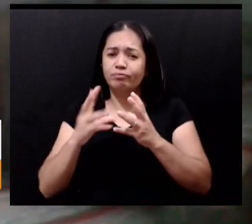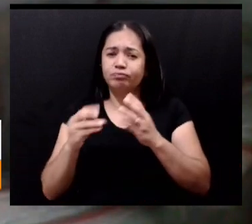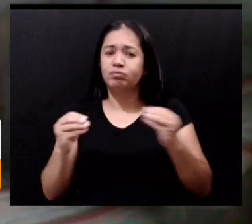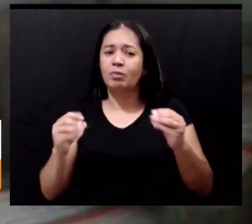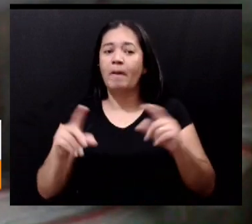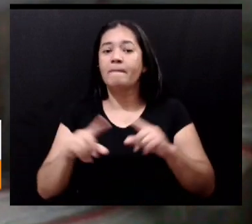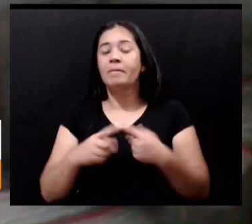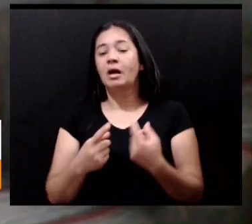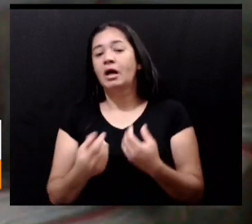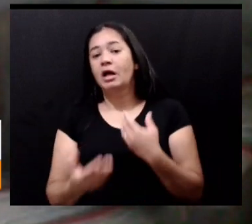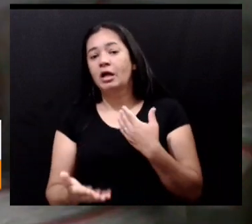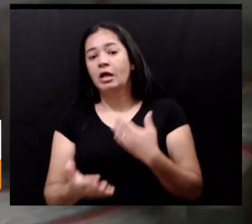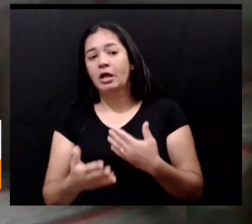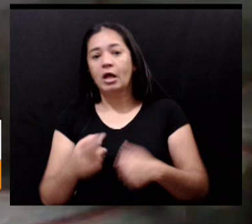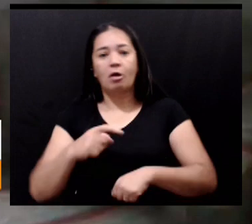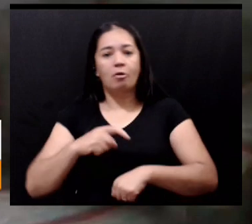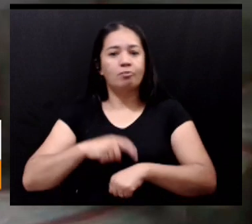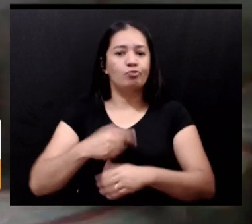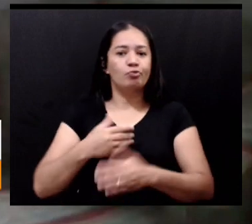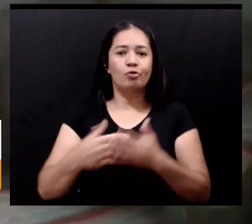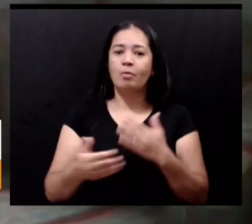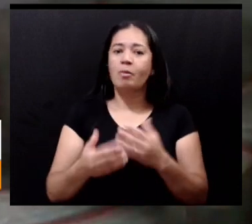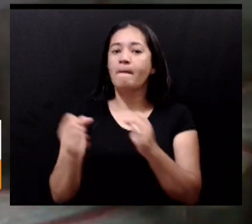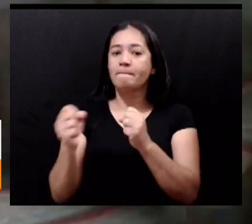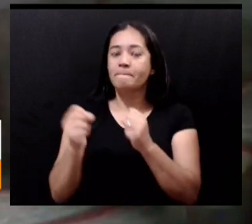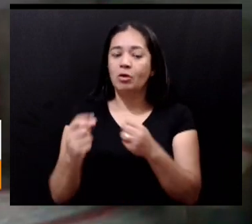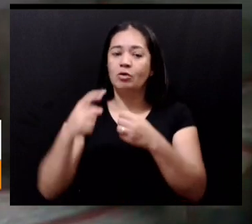mudar. Aquele cheirinho de